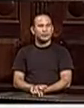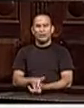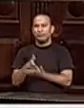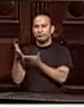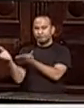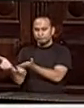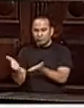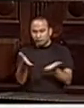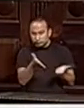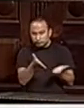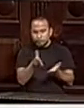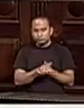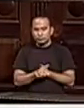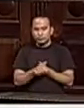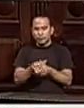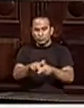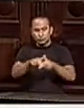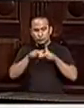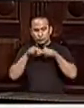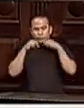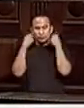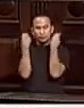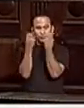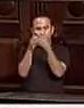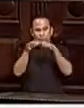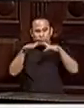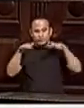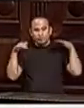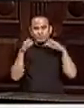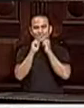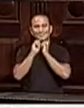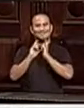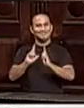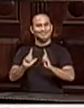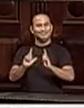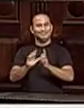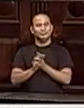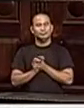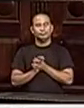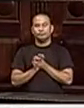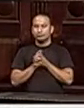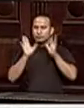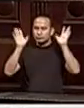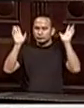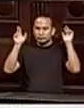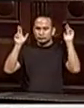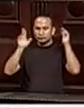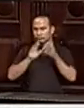trazer aqui para o plenário desta casa o seguinte: